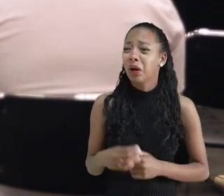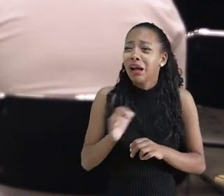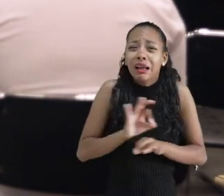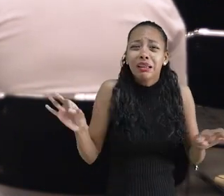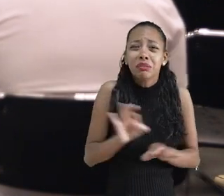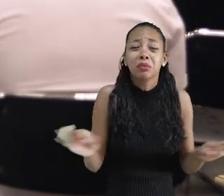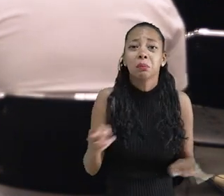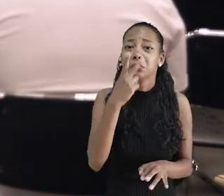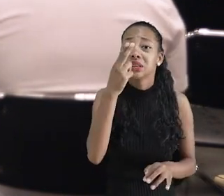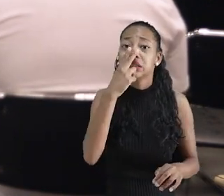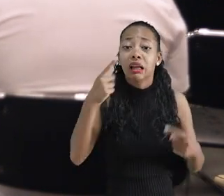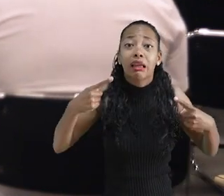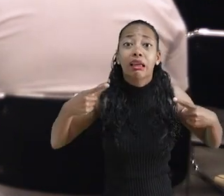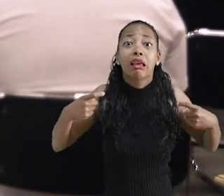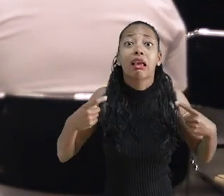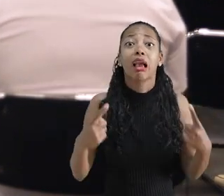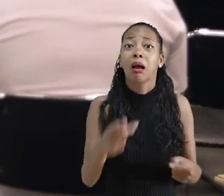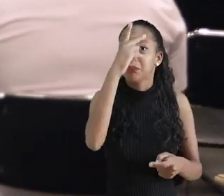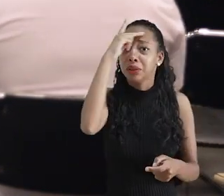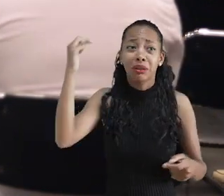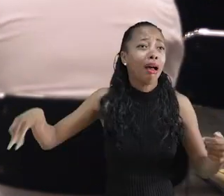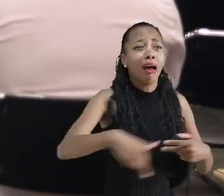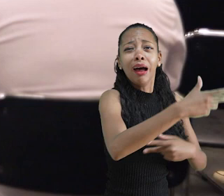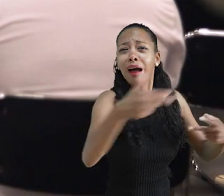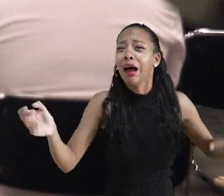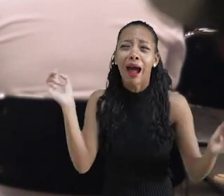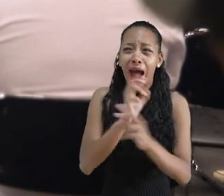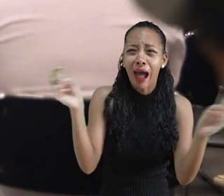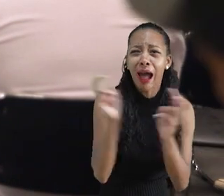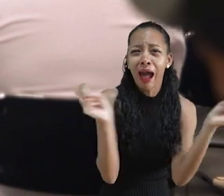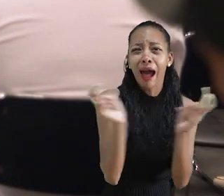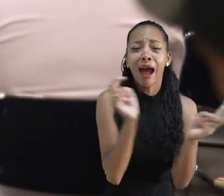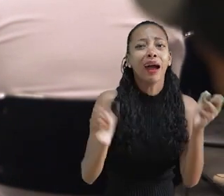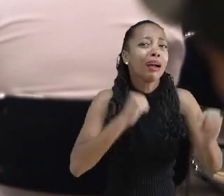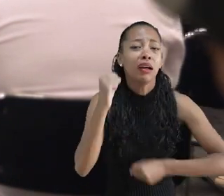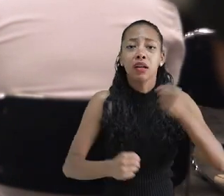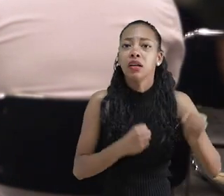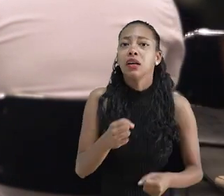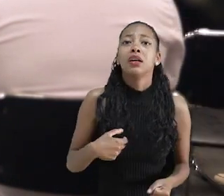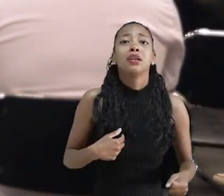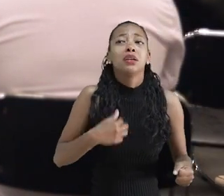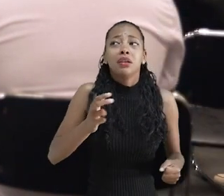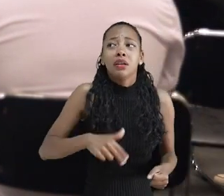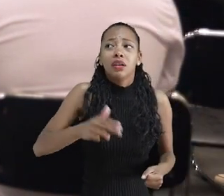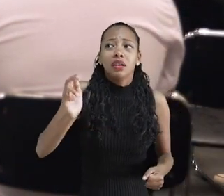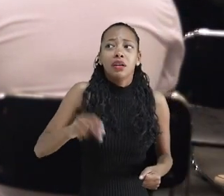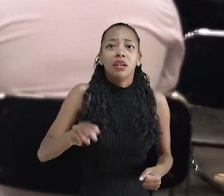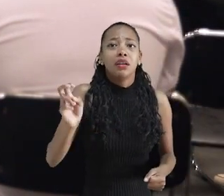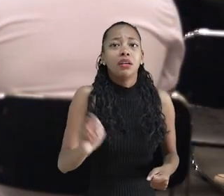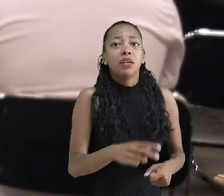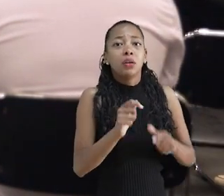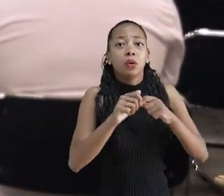clima de de guerra né gente correndo gritando mais na frente de ras desertas eu continuo